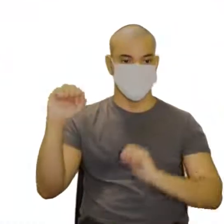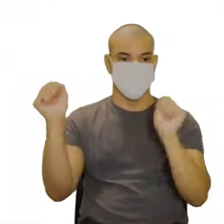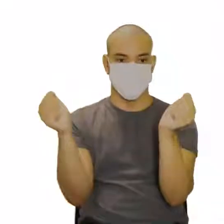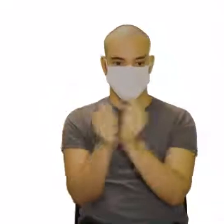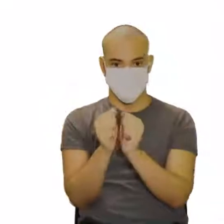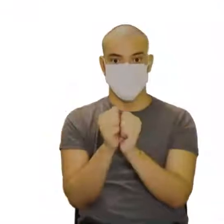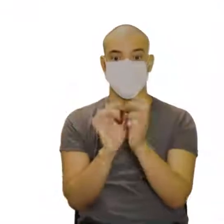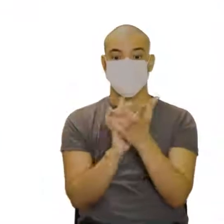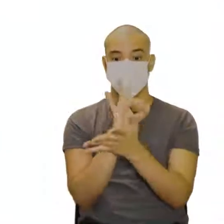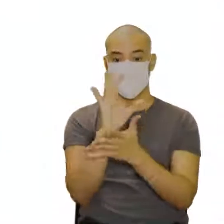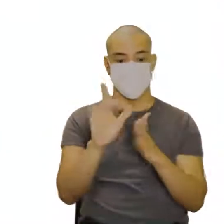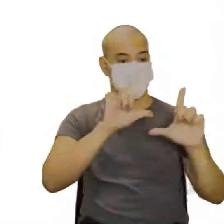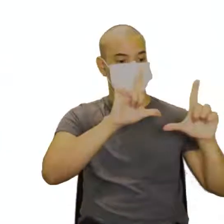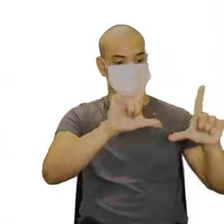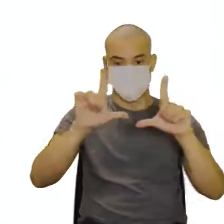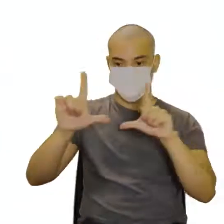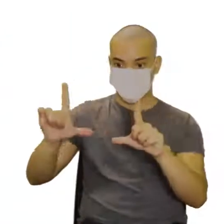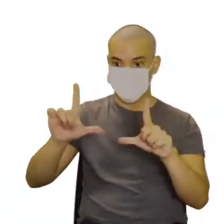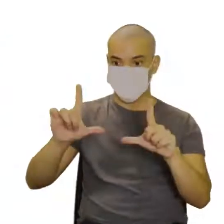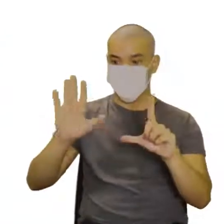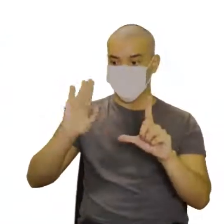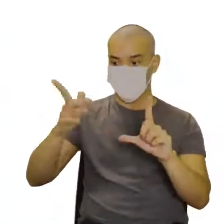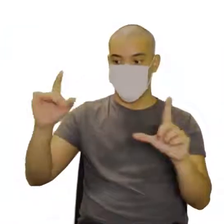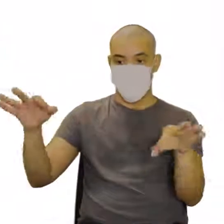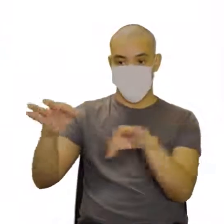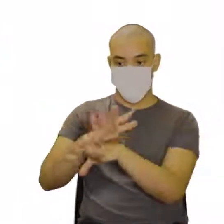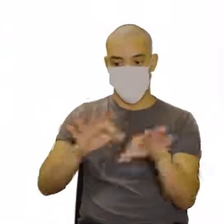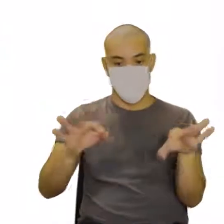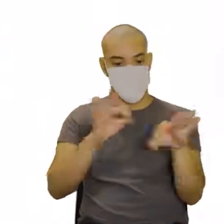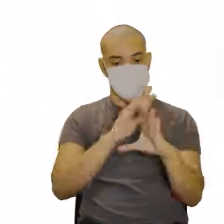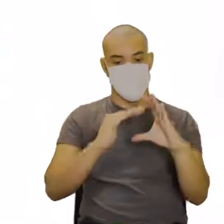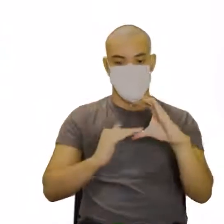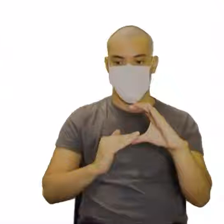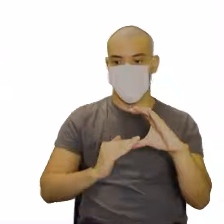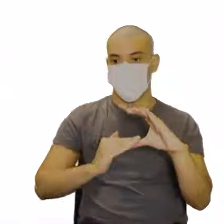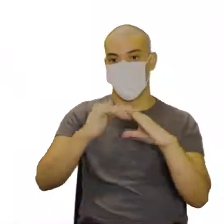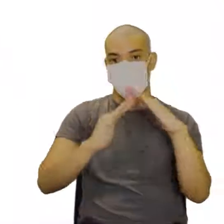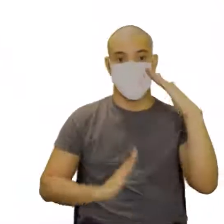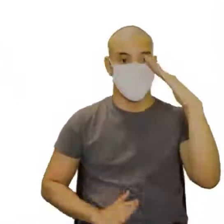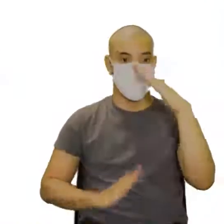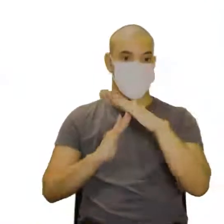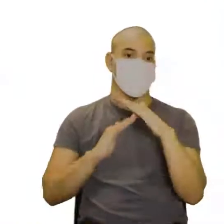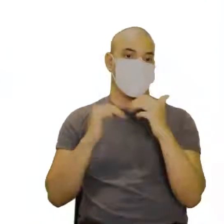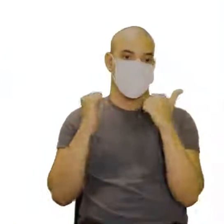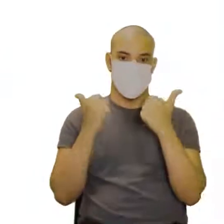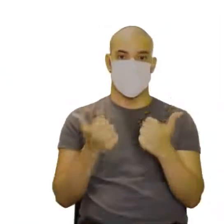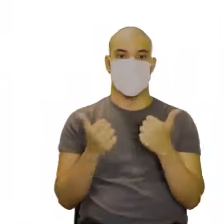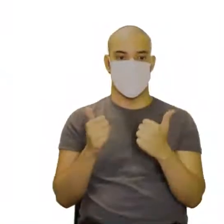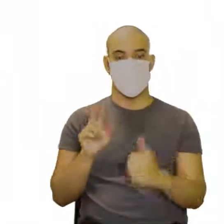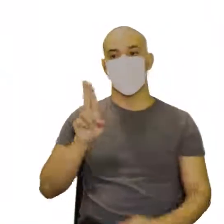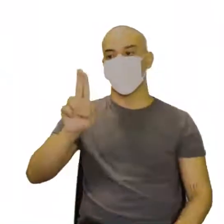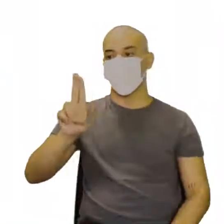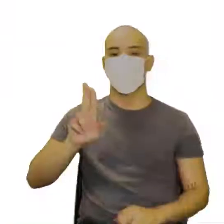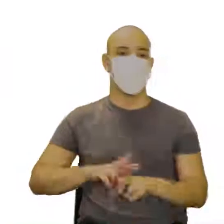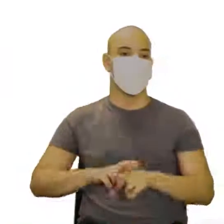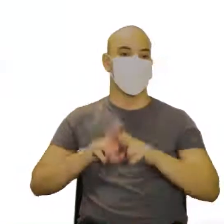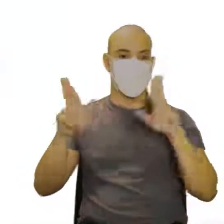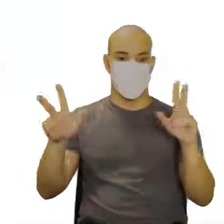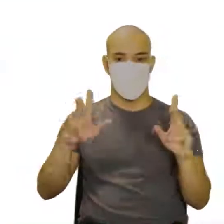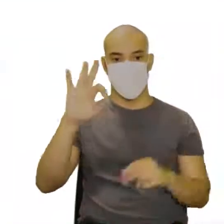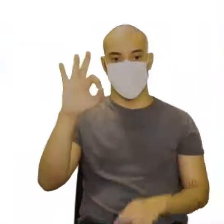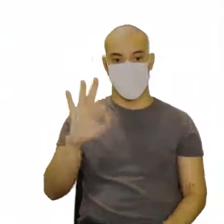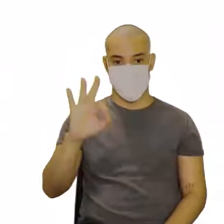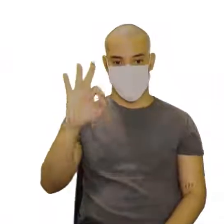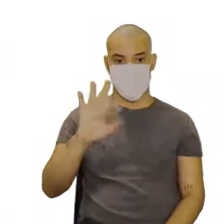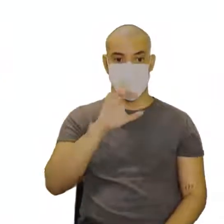uma das armaduras, ok? Quando o capacitor está totalmente carregado. U é a diferença de potencial